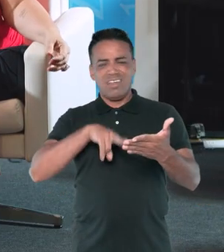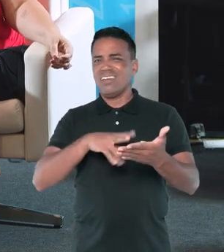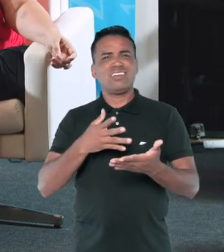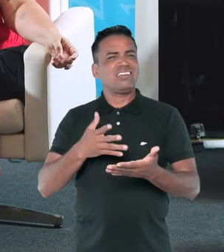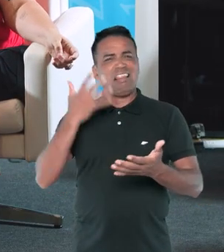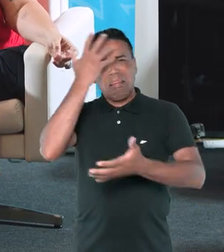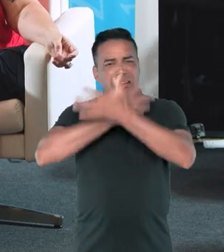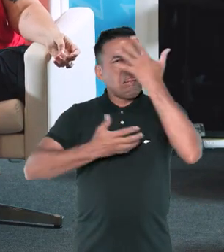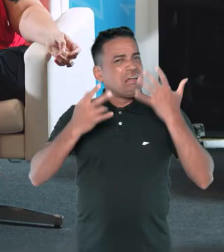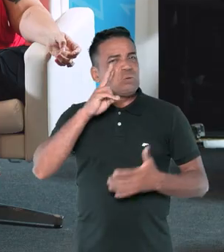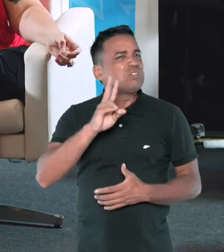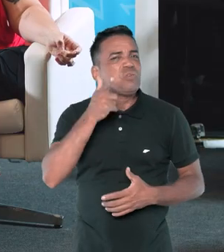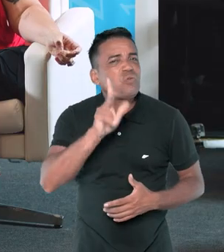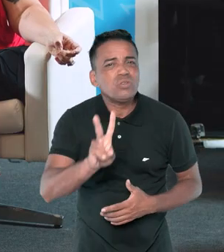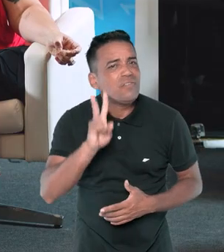fazendo.